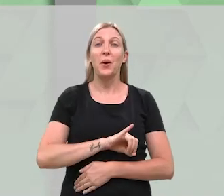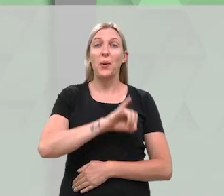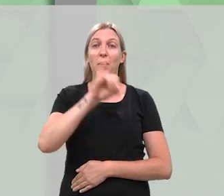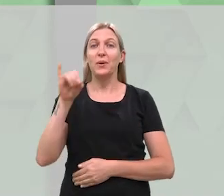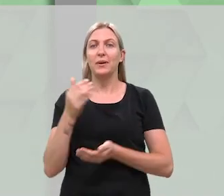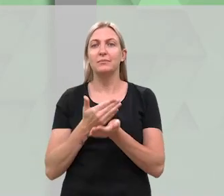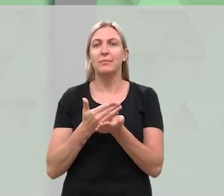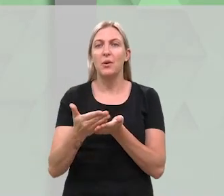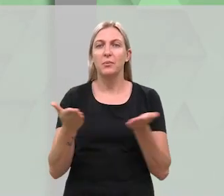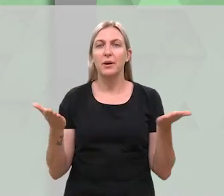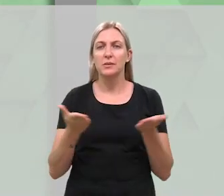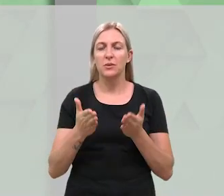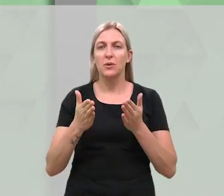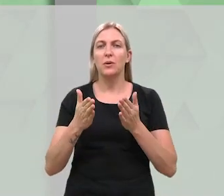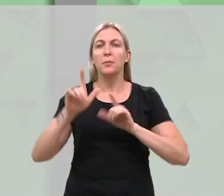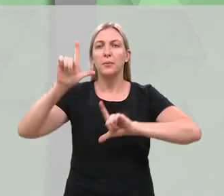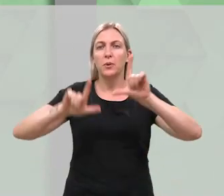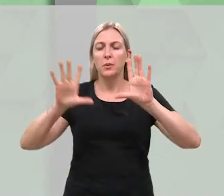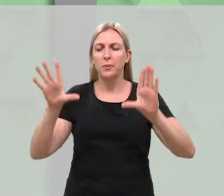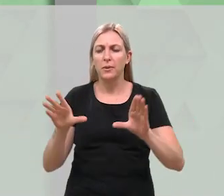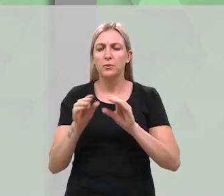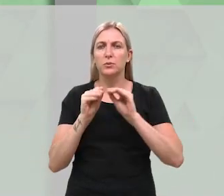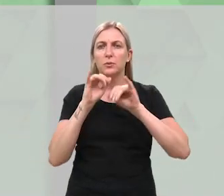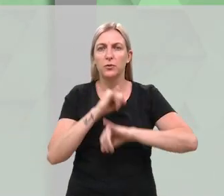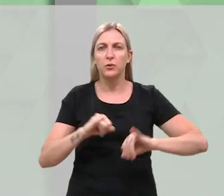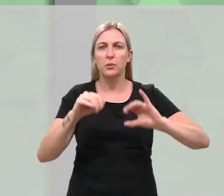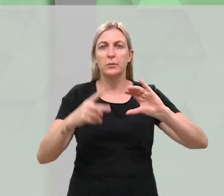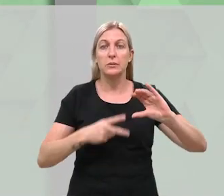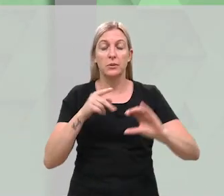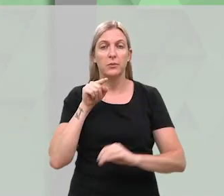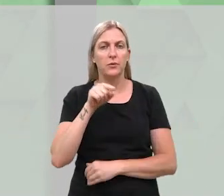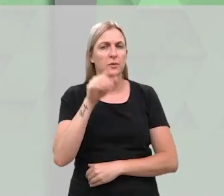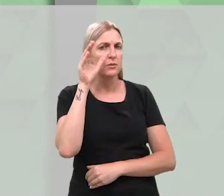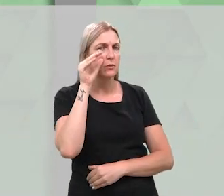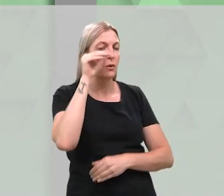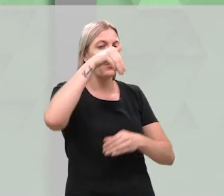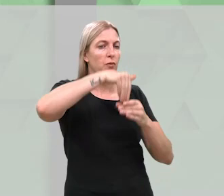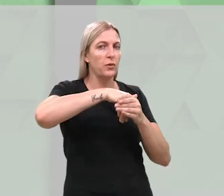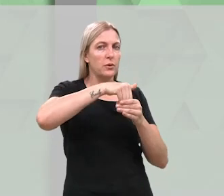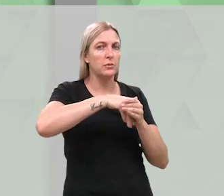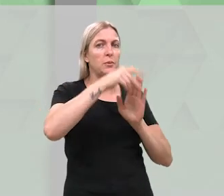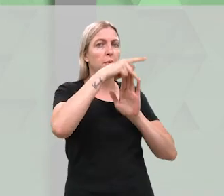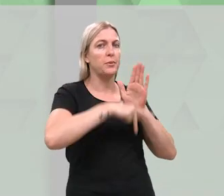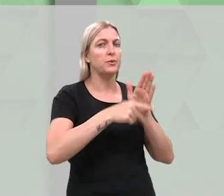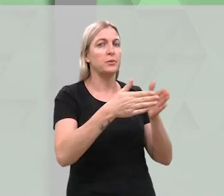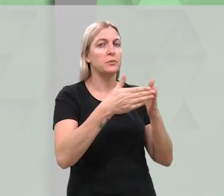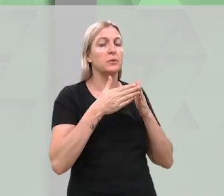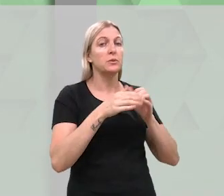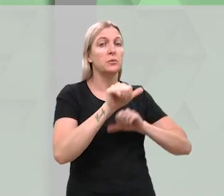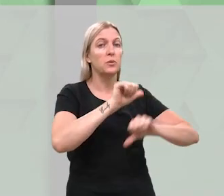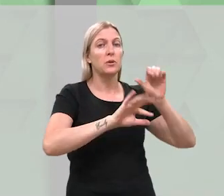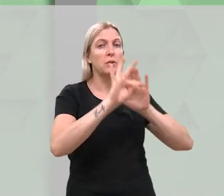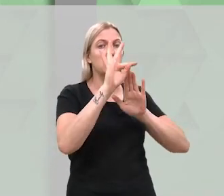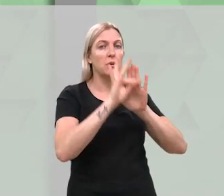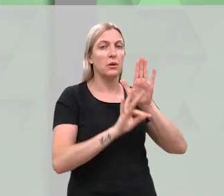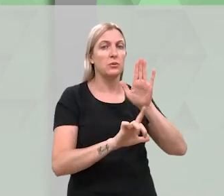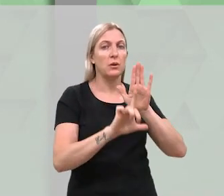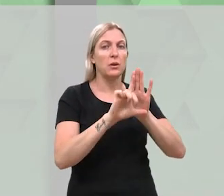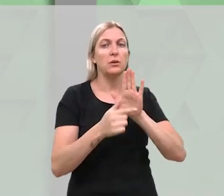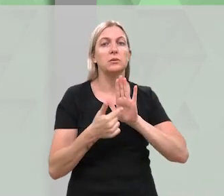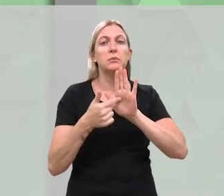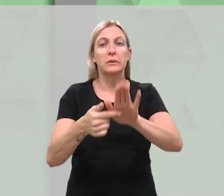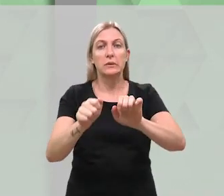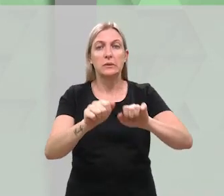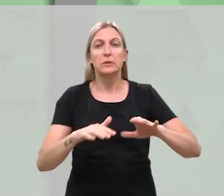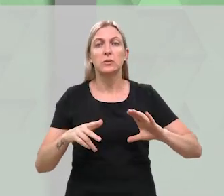Olá, começa agora o resumo legislativo. Aqui você acompanha as votações de projetos, requerimentos e emendas